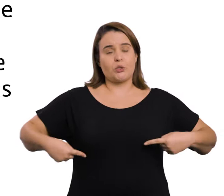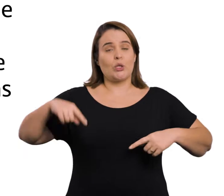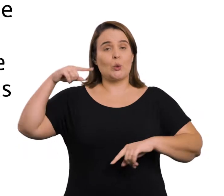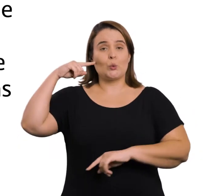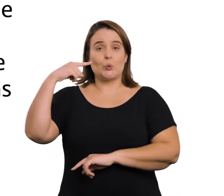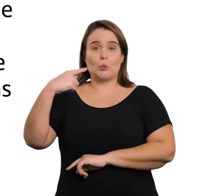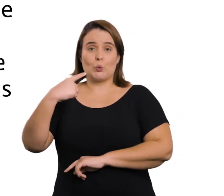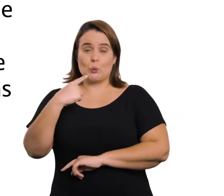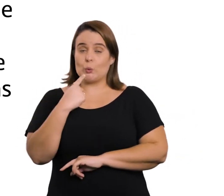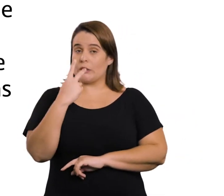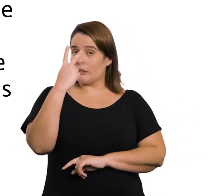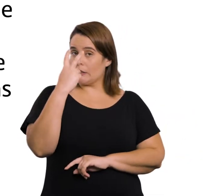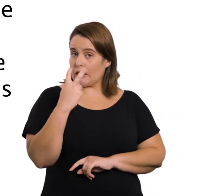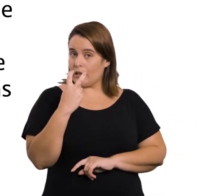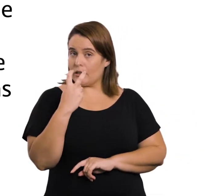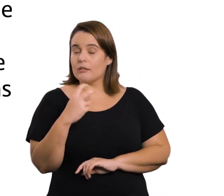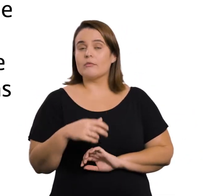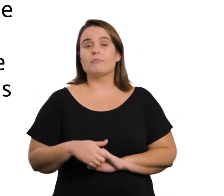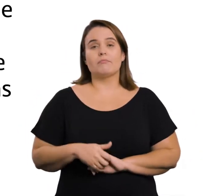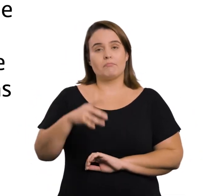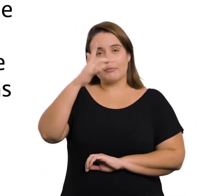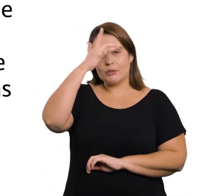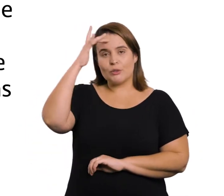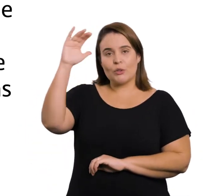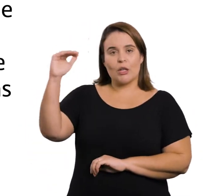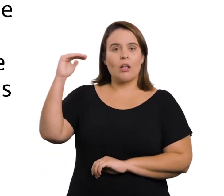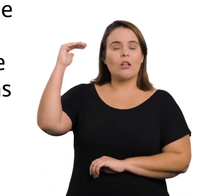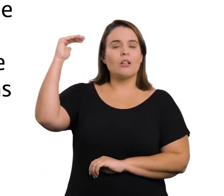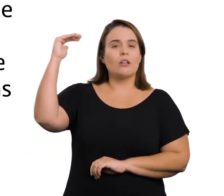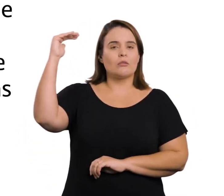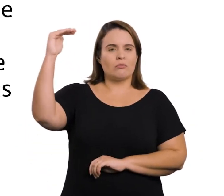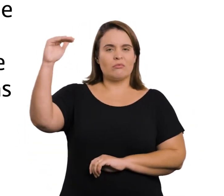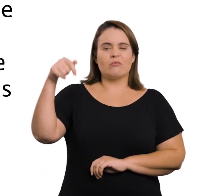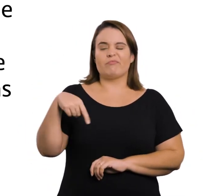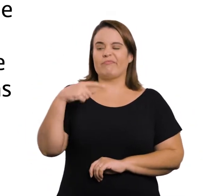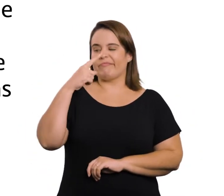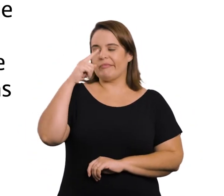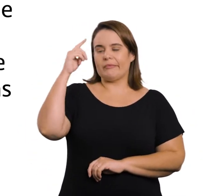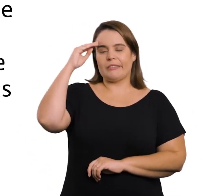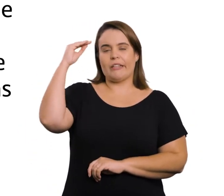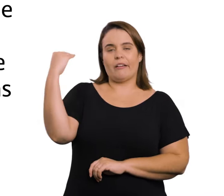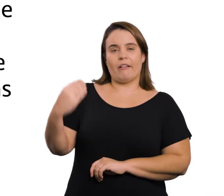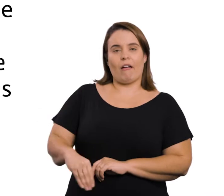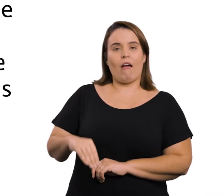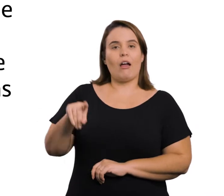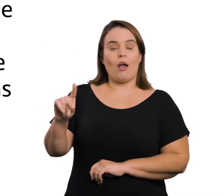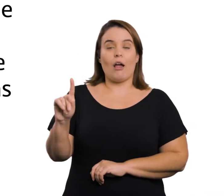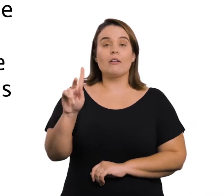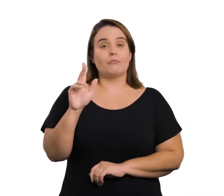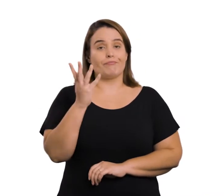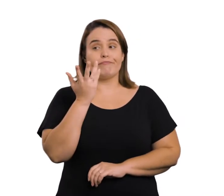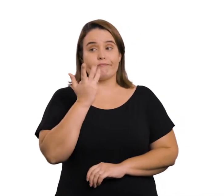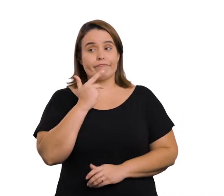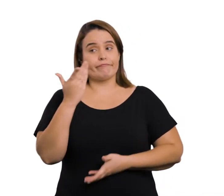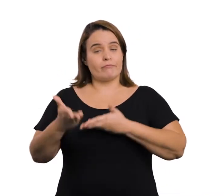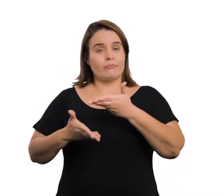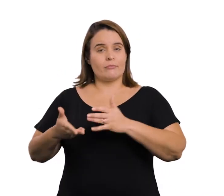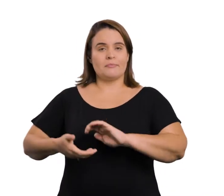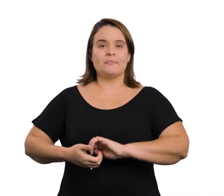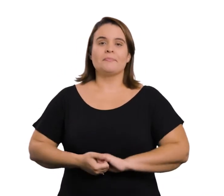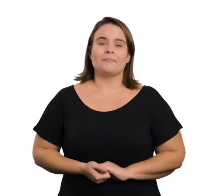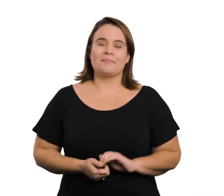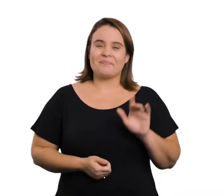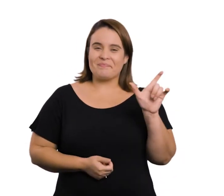que são surdas, cegas, pessoas adultas que são subestimadas quando tratadas como crianças.